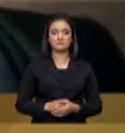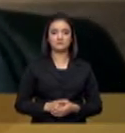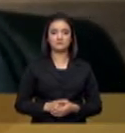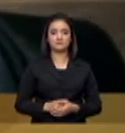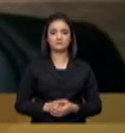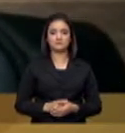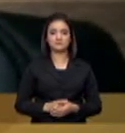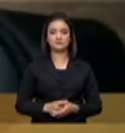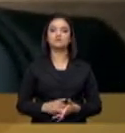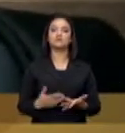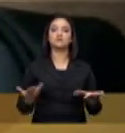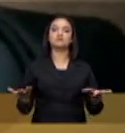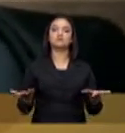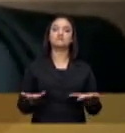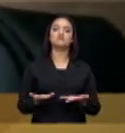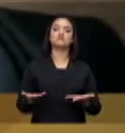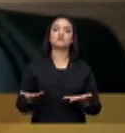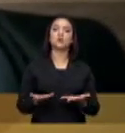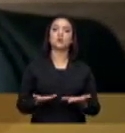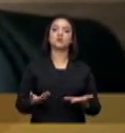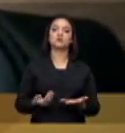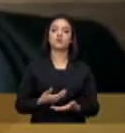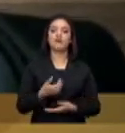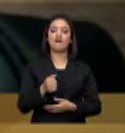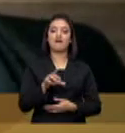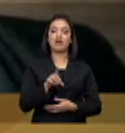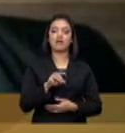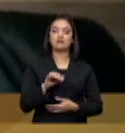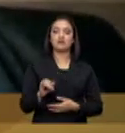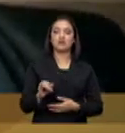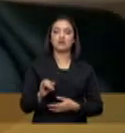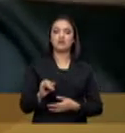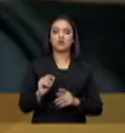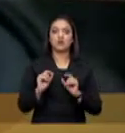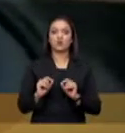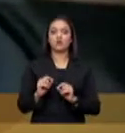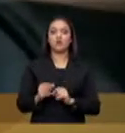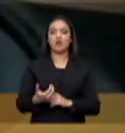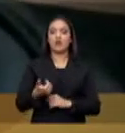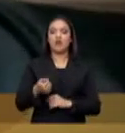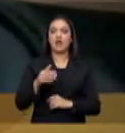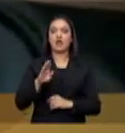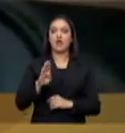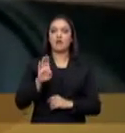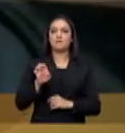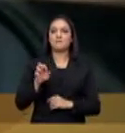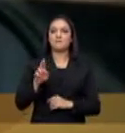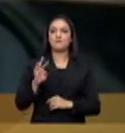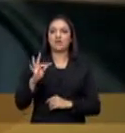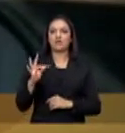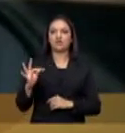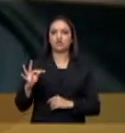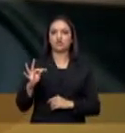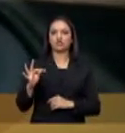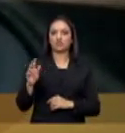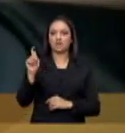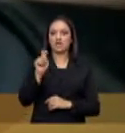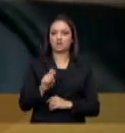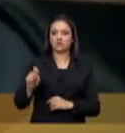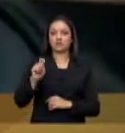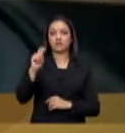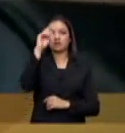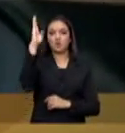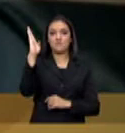ação deduzida pela Associação Brasileira de Emissoras de Rádio e Televisão,